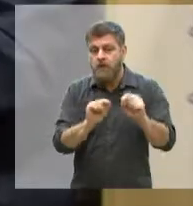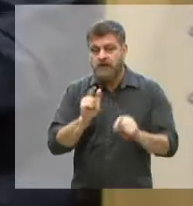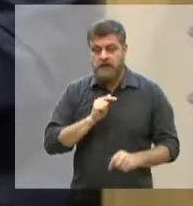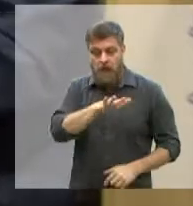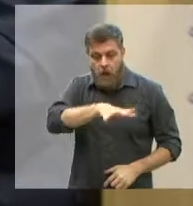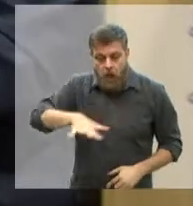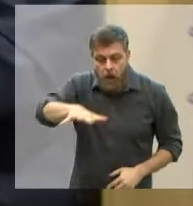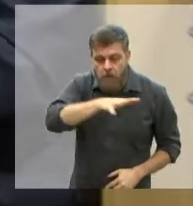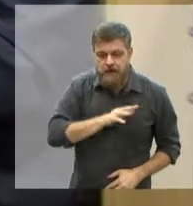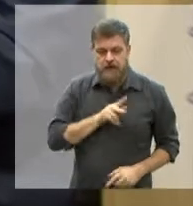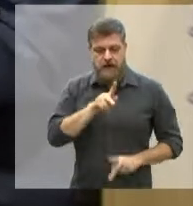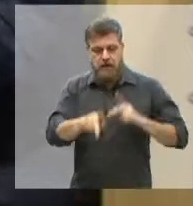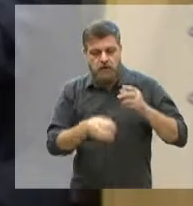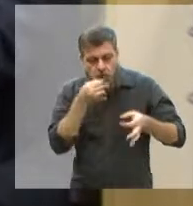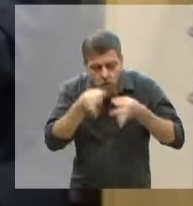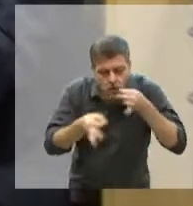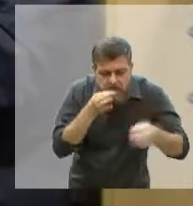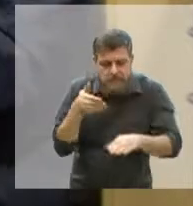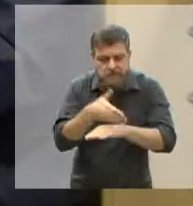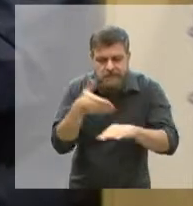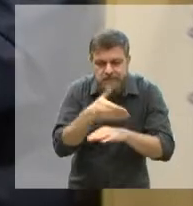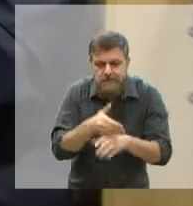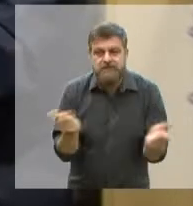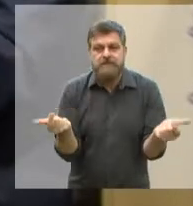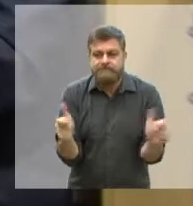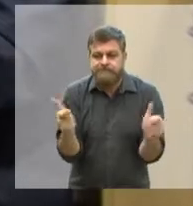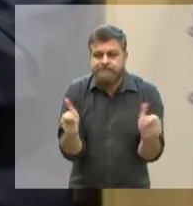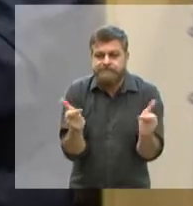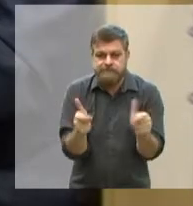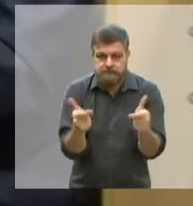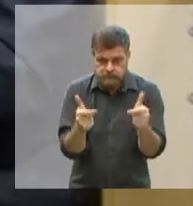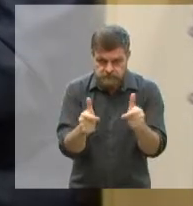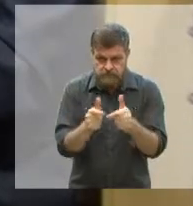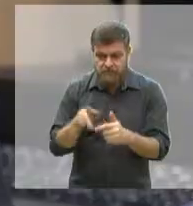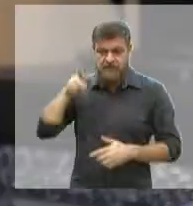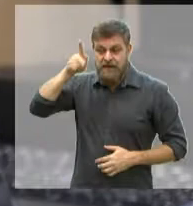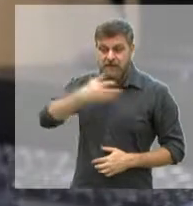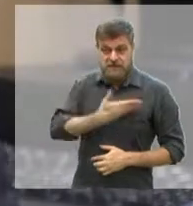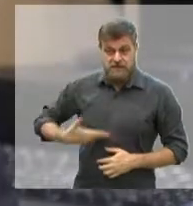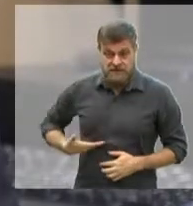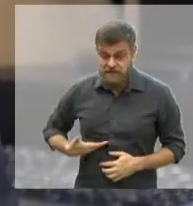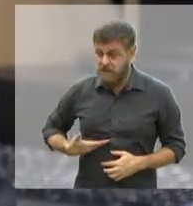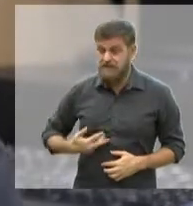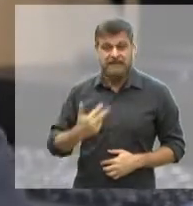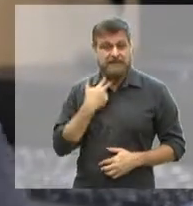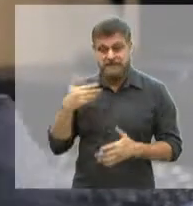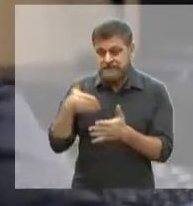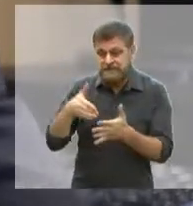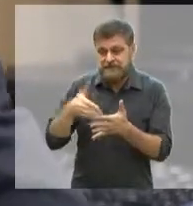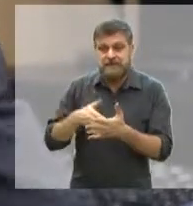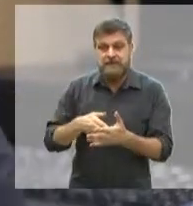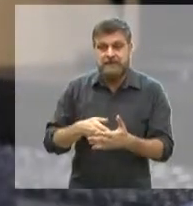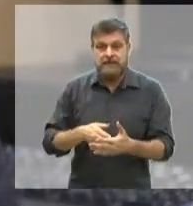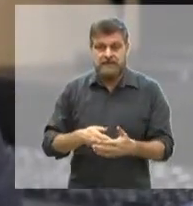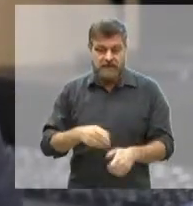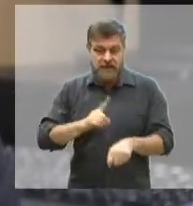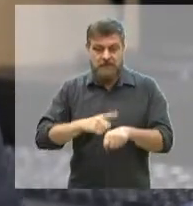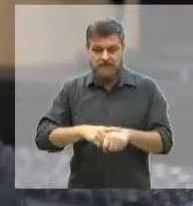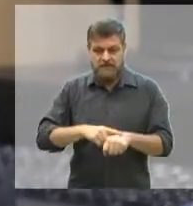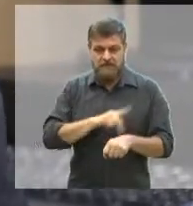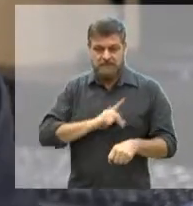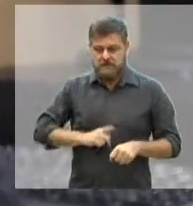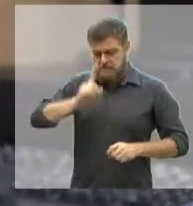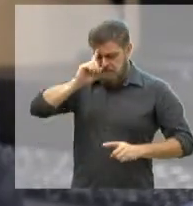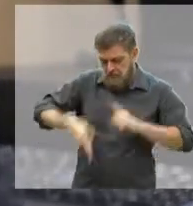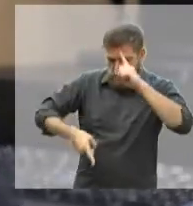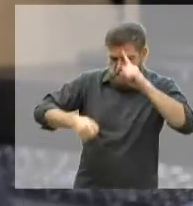dos espaços de participação direta da população na gestão das políticas públicas, né? A gente está na lógica do quem manda aqui sou eu, né? A gente tem